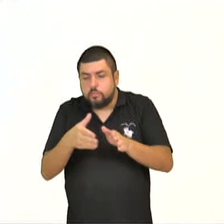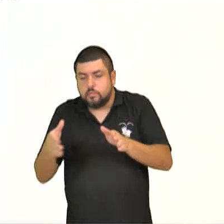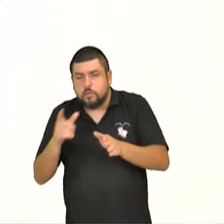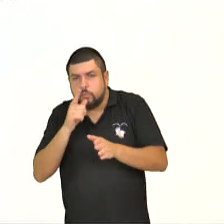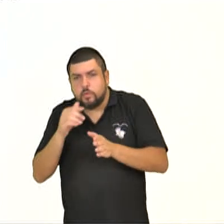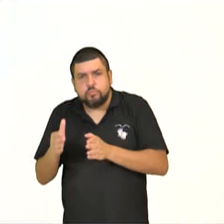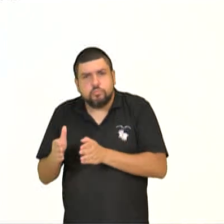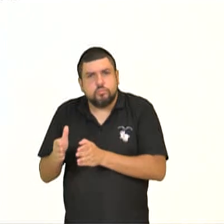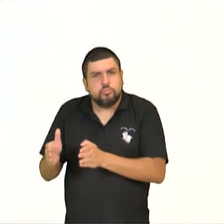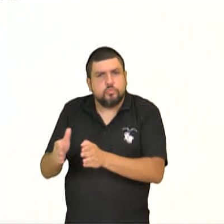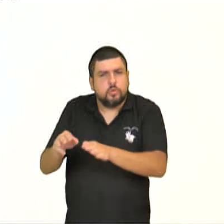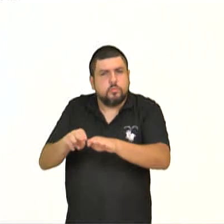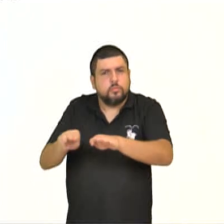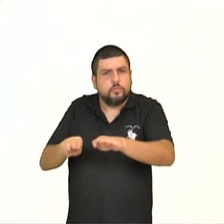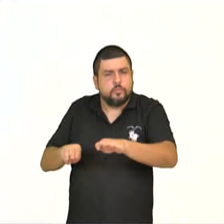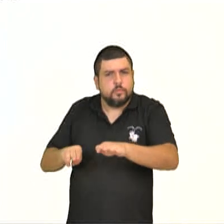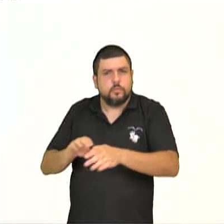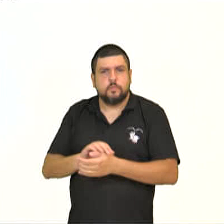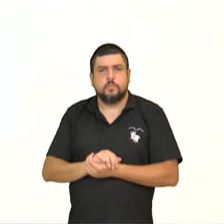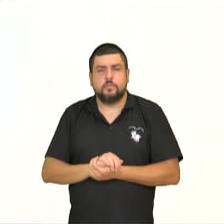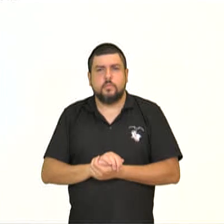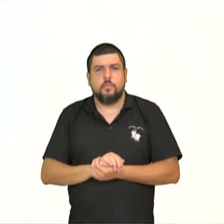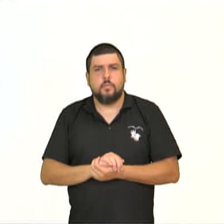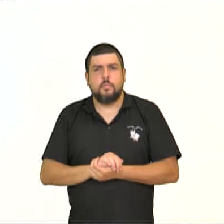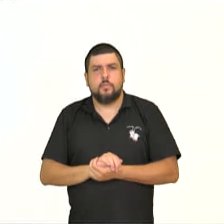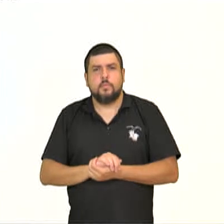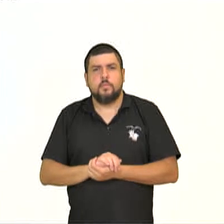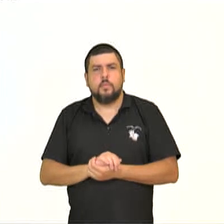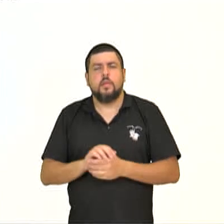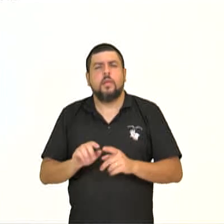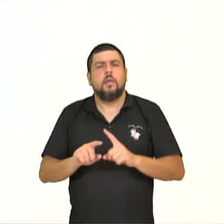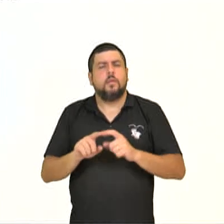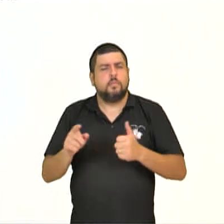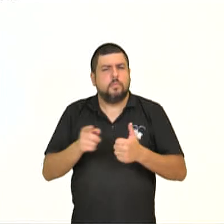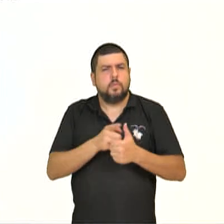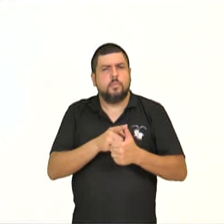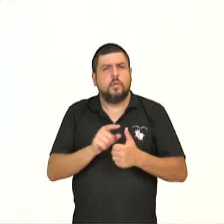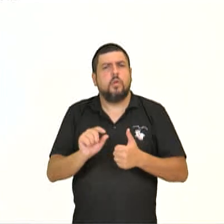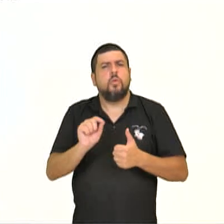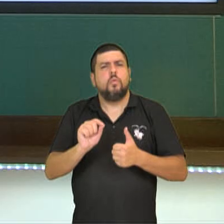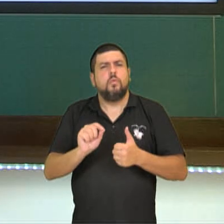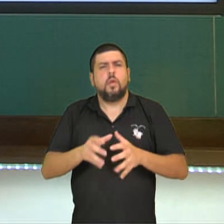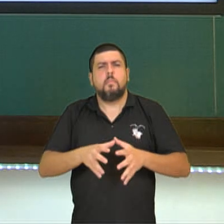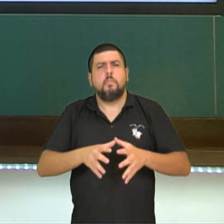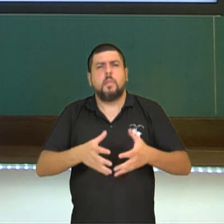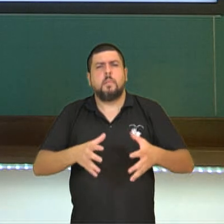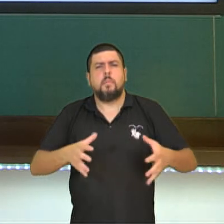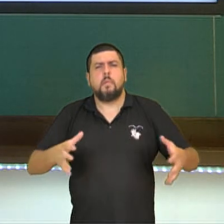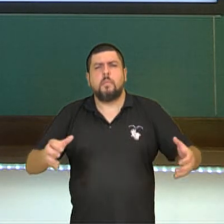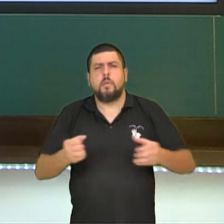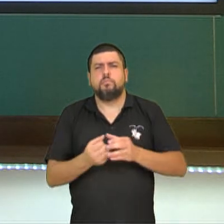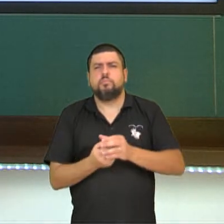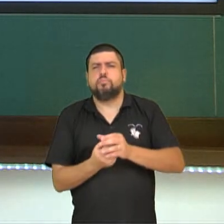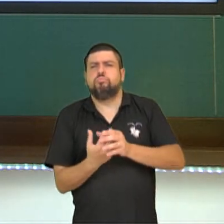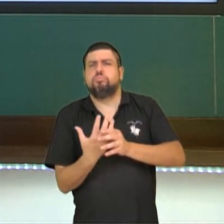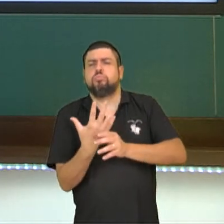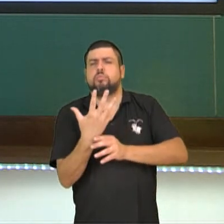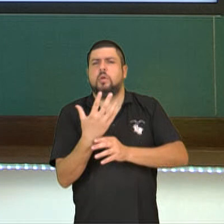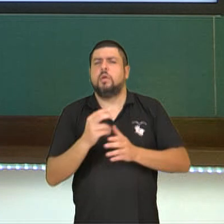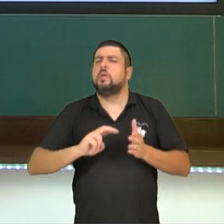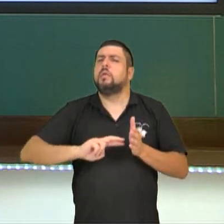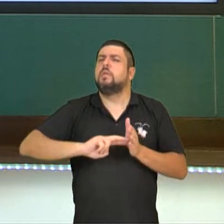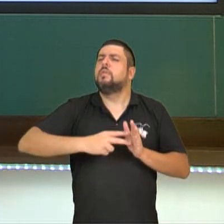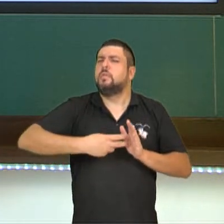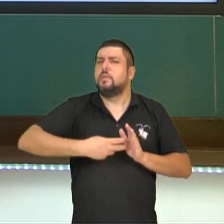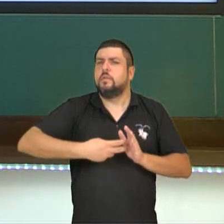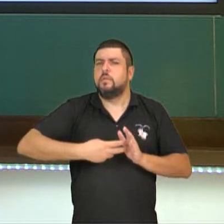mar Mediterrâneo. Primeira coisa, professor, o que é o crescente fértil? A origem da ideia da palavra crescente fértil está relacionada a uma